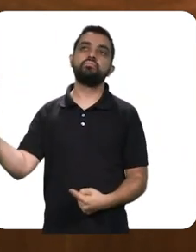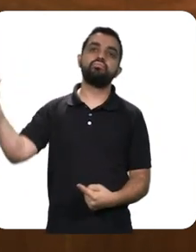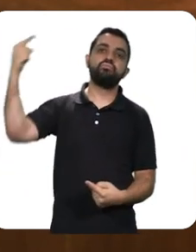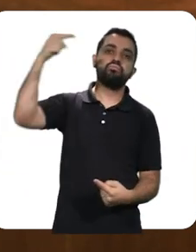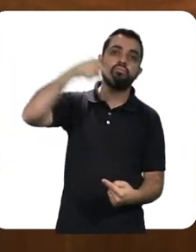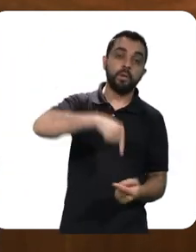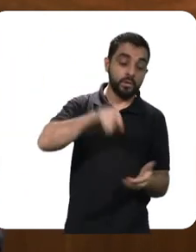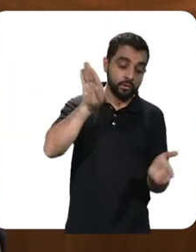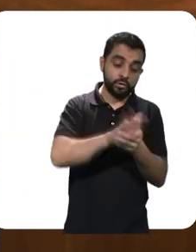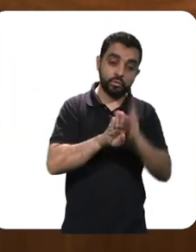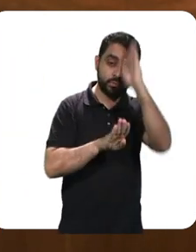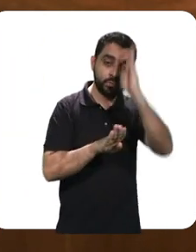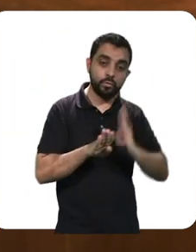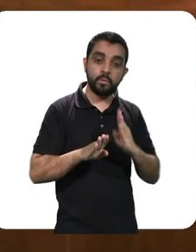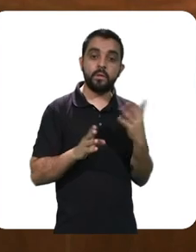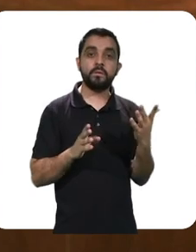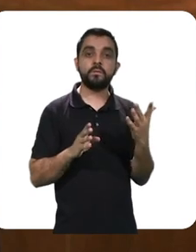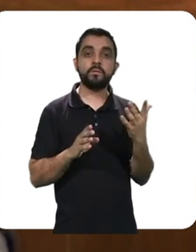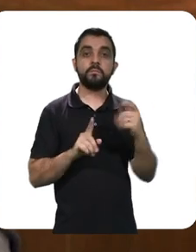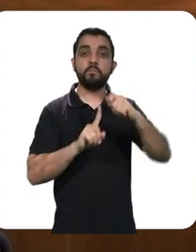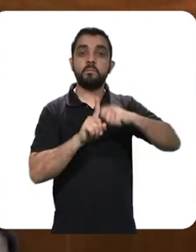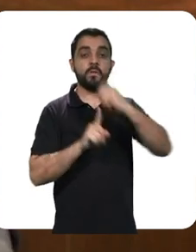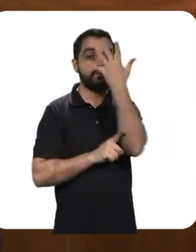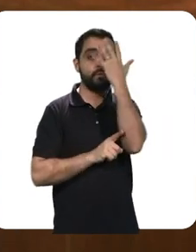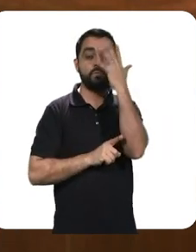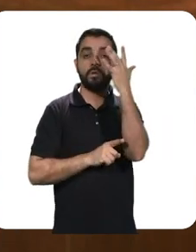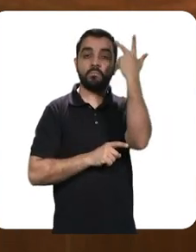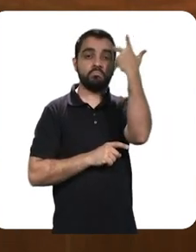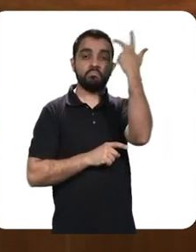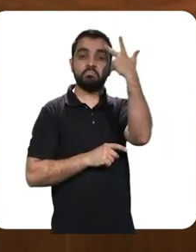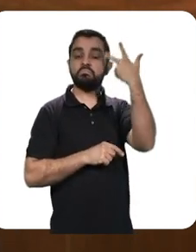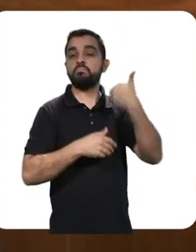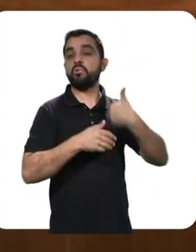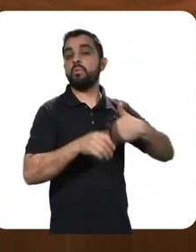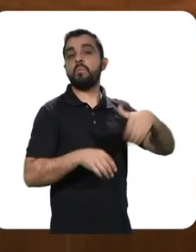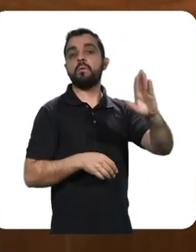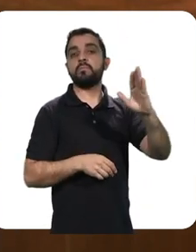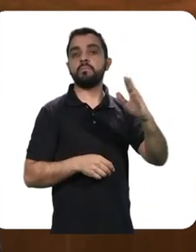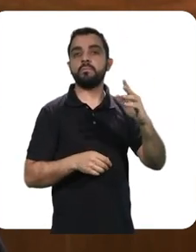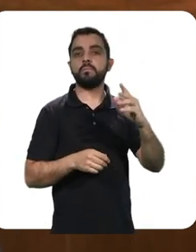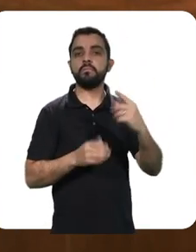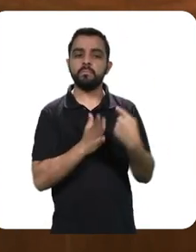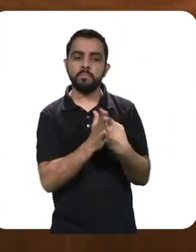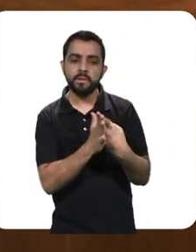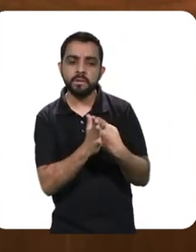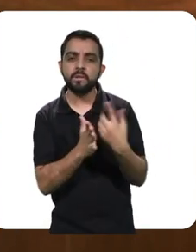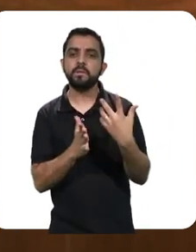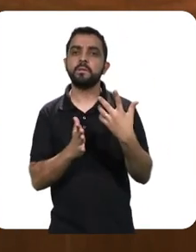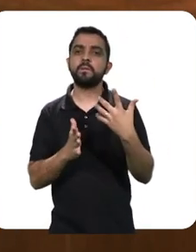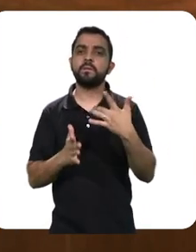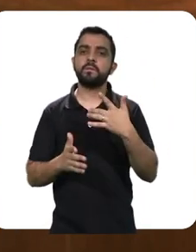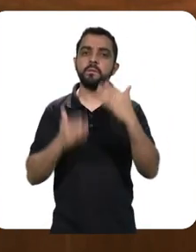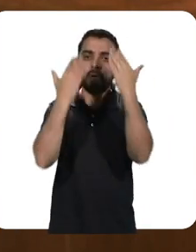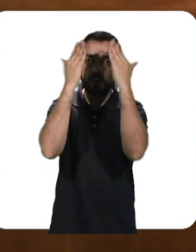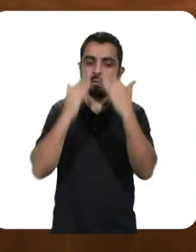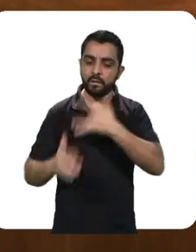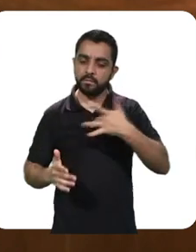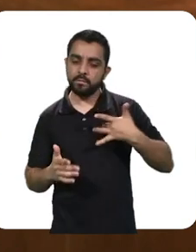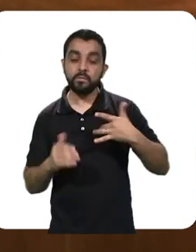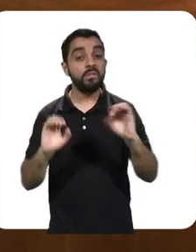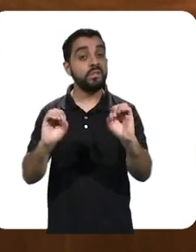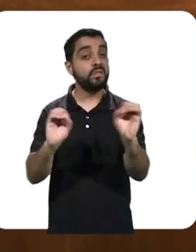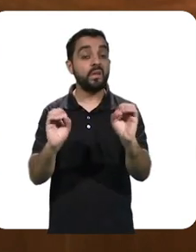diretos, mas chegando da China no meio de fevereiro e entrando sem passar por nenhum tipo de controle